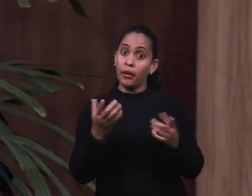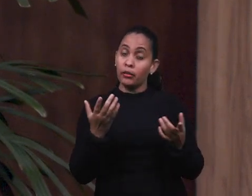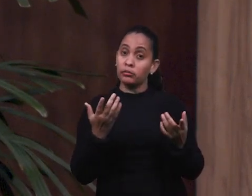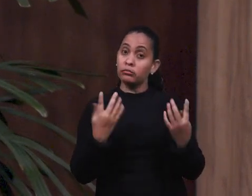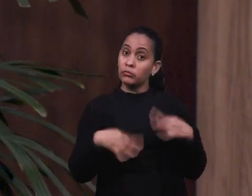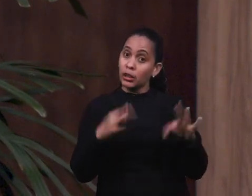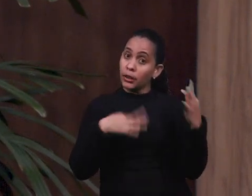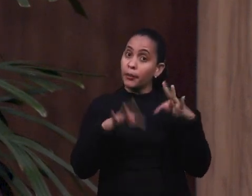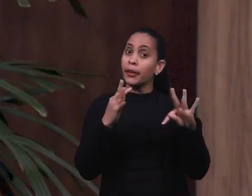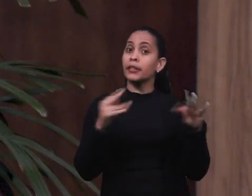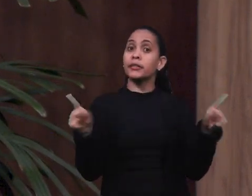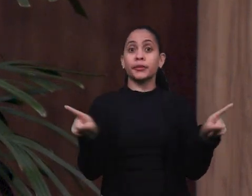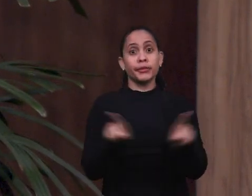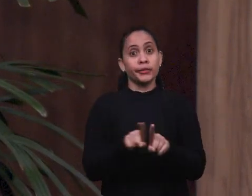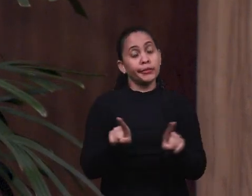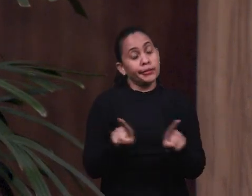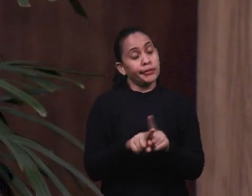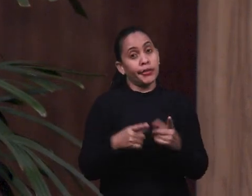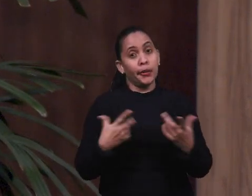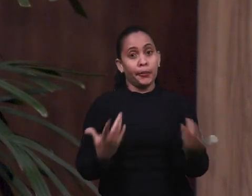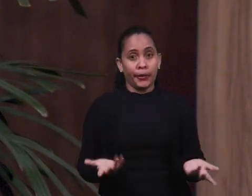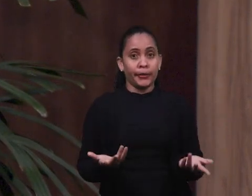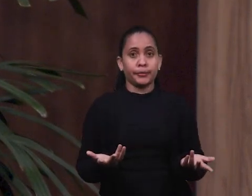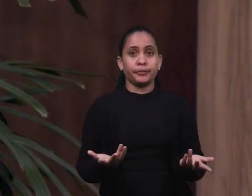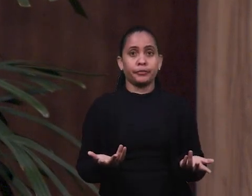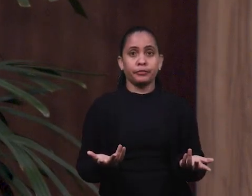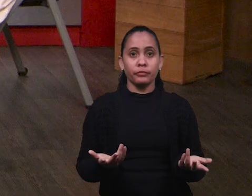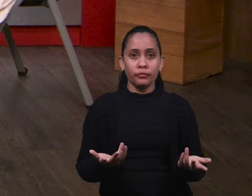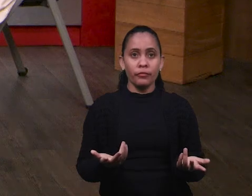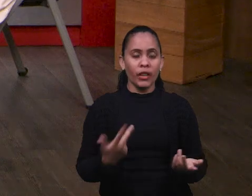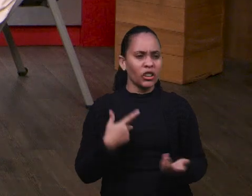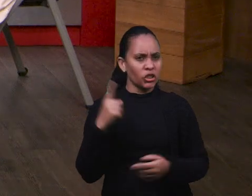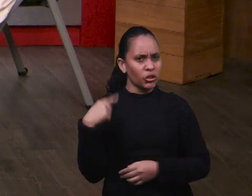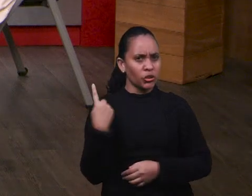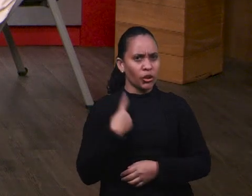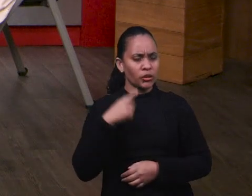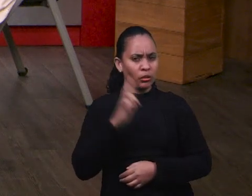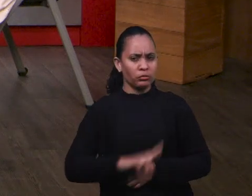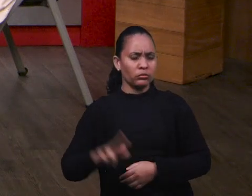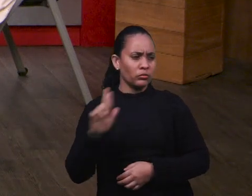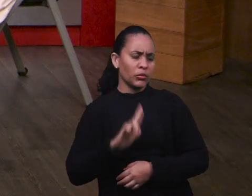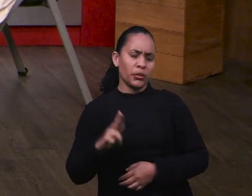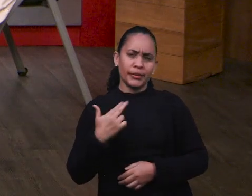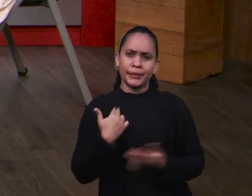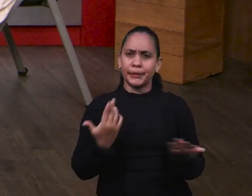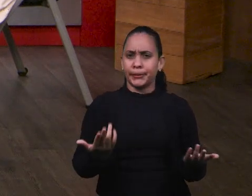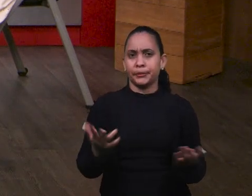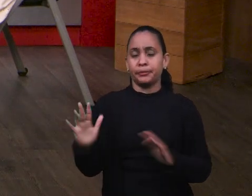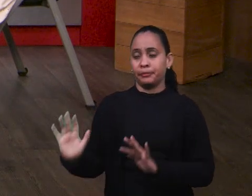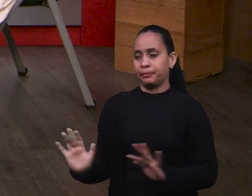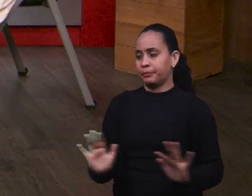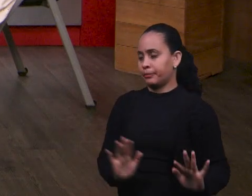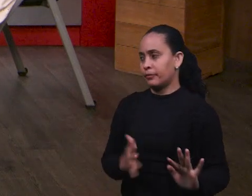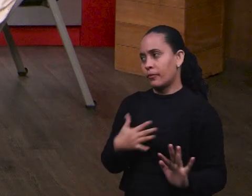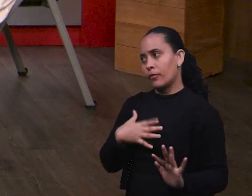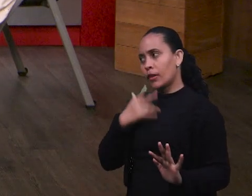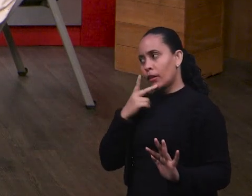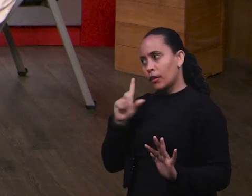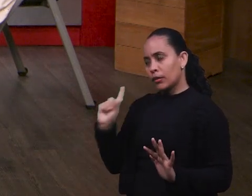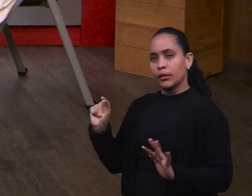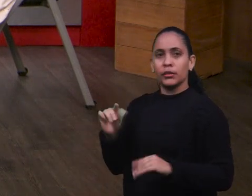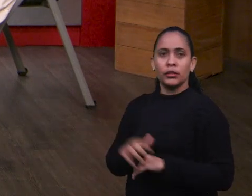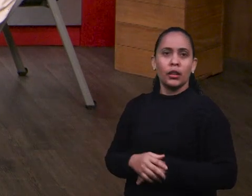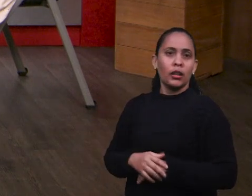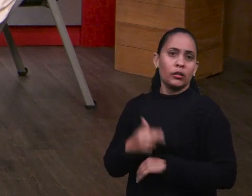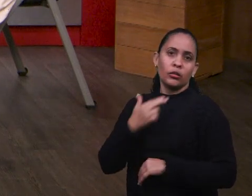é tão eficaz, às vezes se automedica. A automedicação, ela nunca, né? Ela nunca é recomendável, né? Realmente.